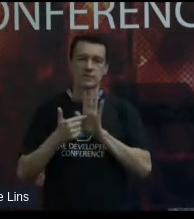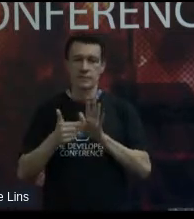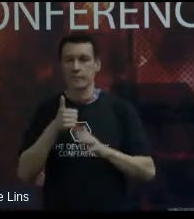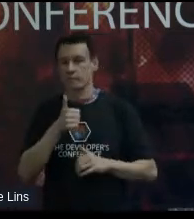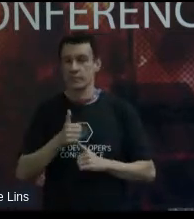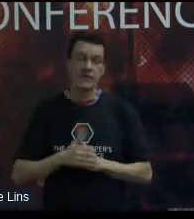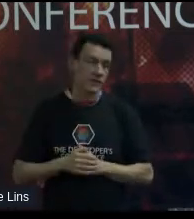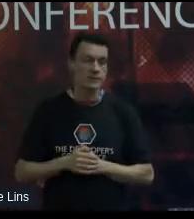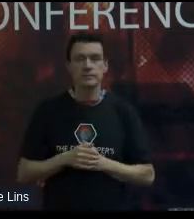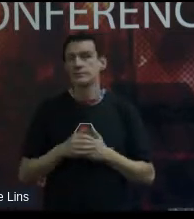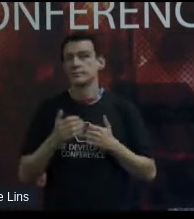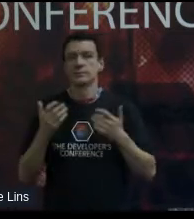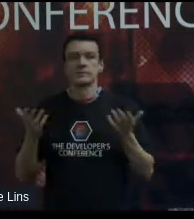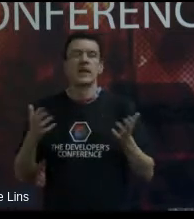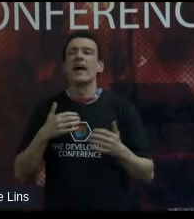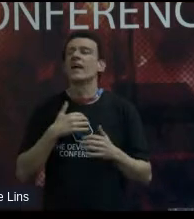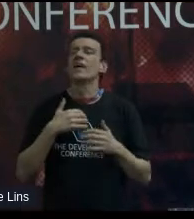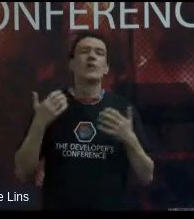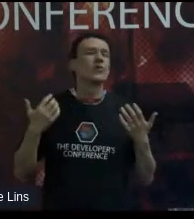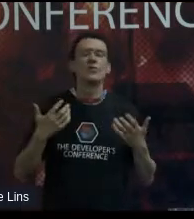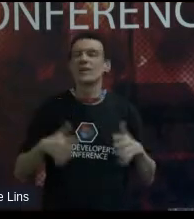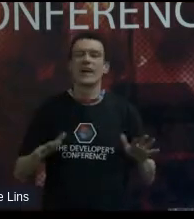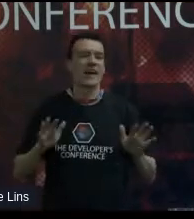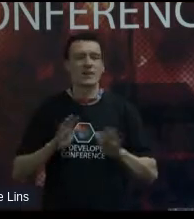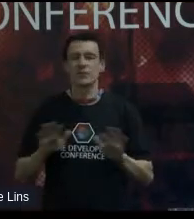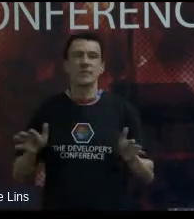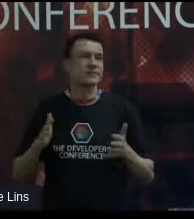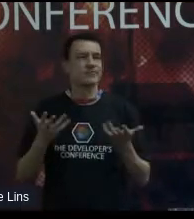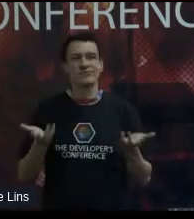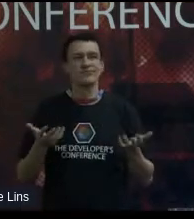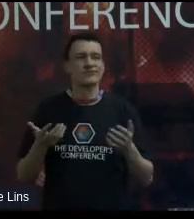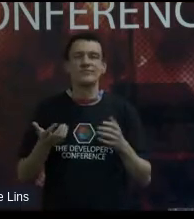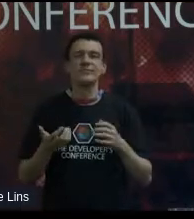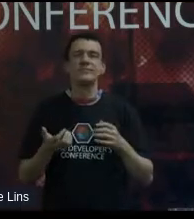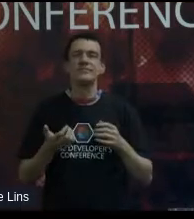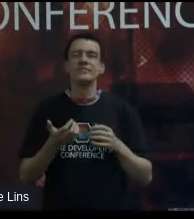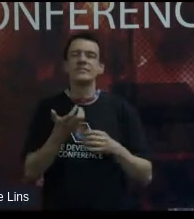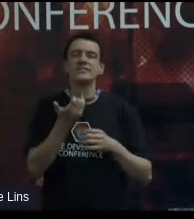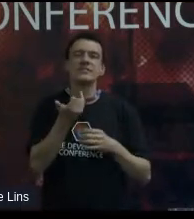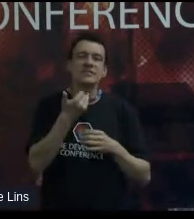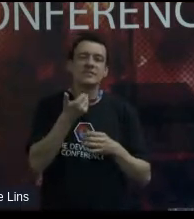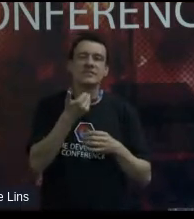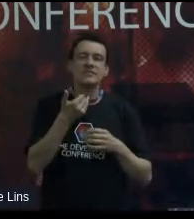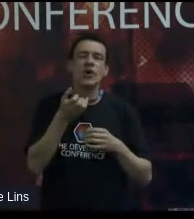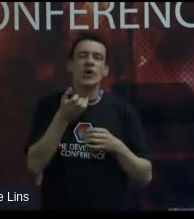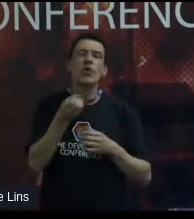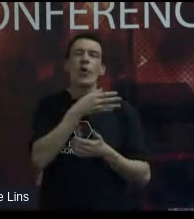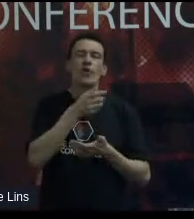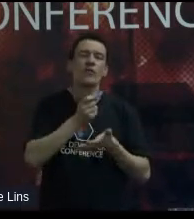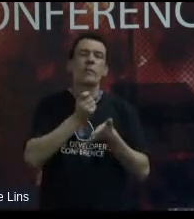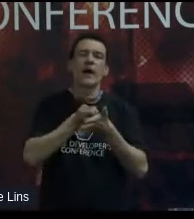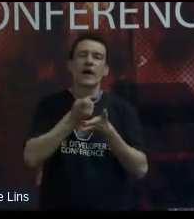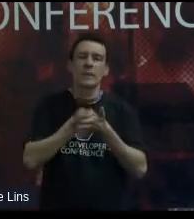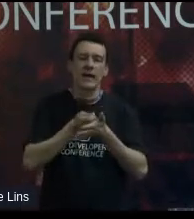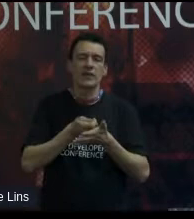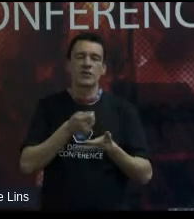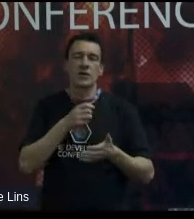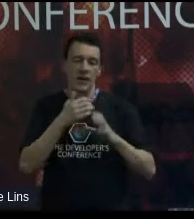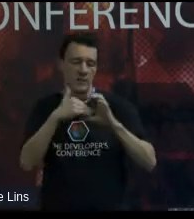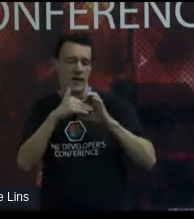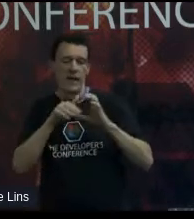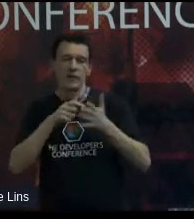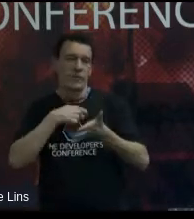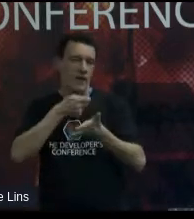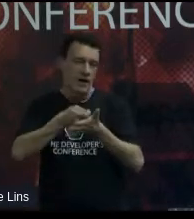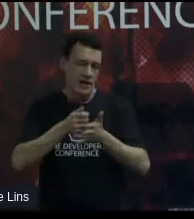recebimento de notificações de novos pagamentos via e-mail. Qual a frustração? Bom, ao preparar,